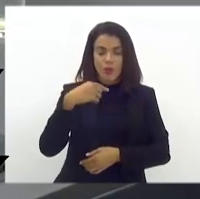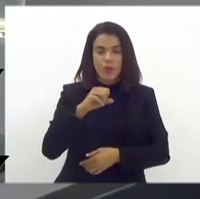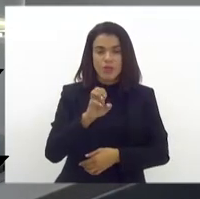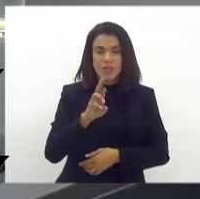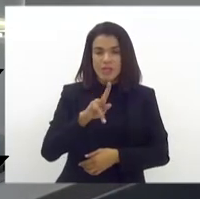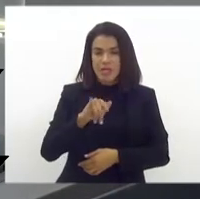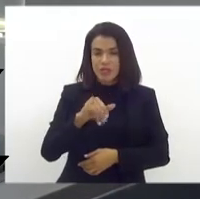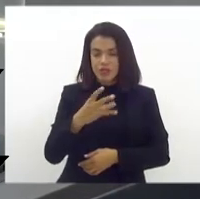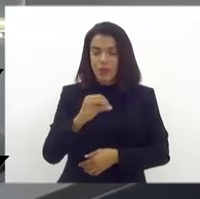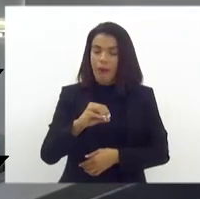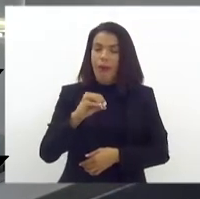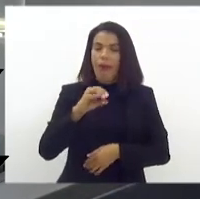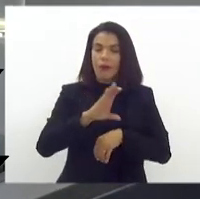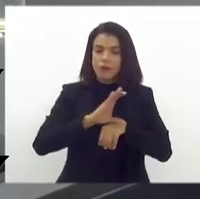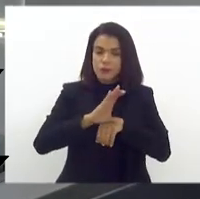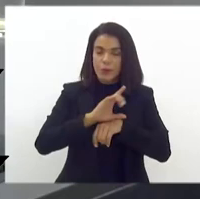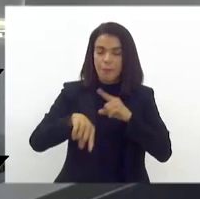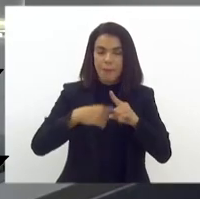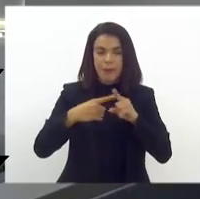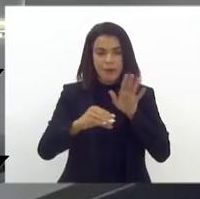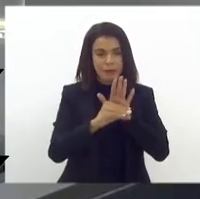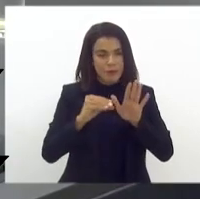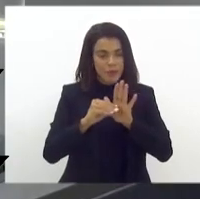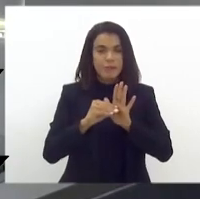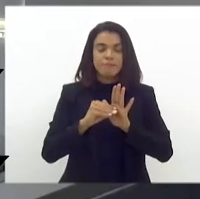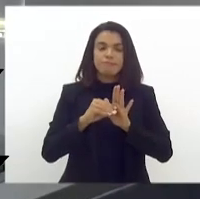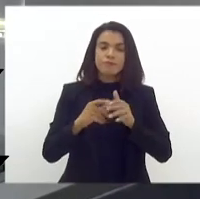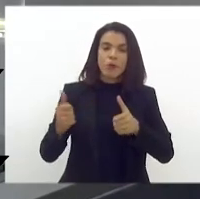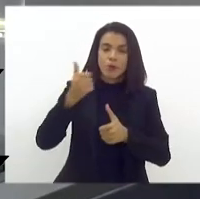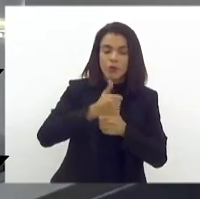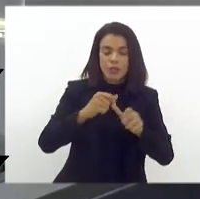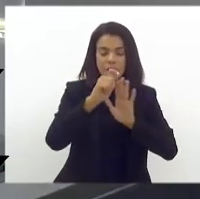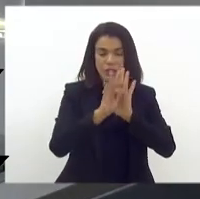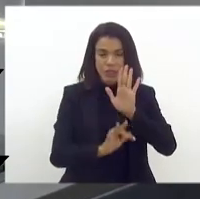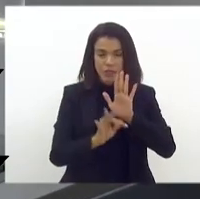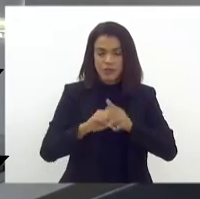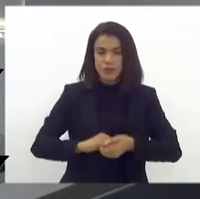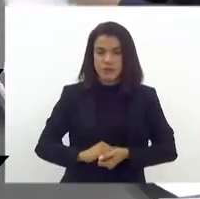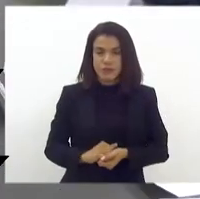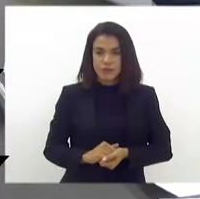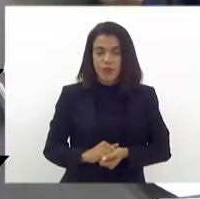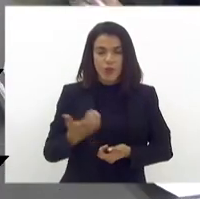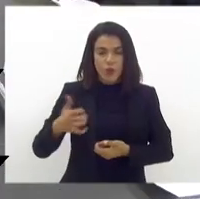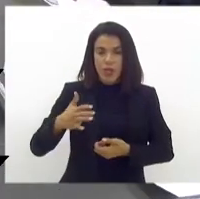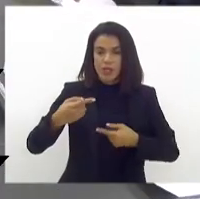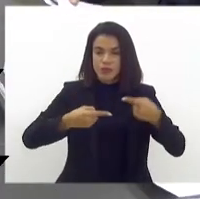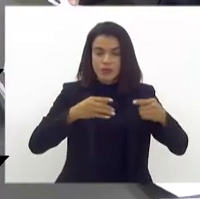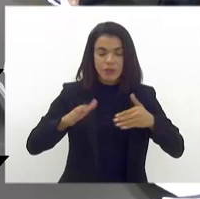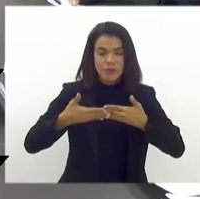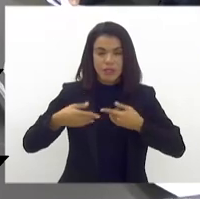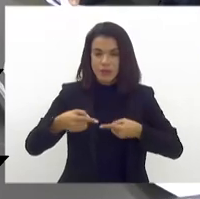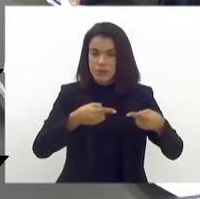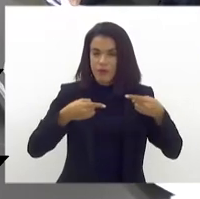pela constitucionalidade com emenda, concluindo por substitutivo. Em discussão, não havendo o que queira discutir, encerrada a